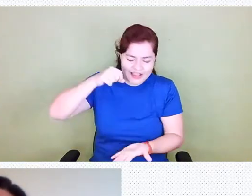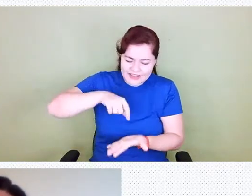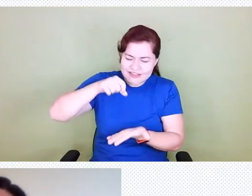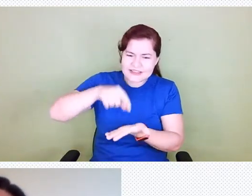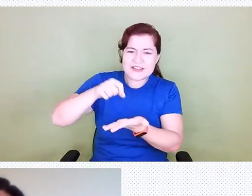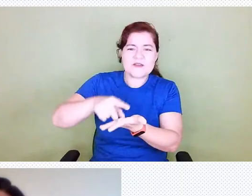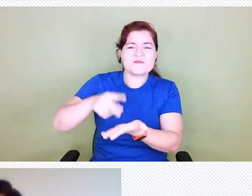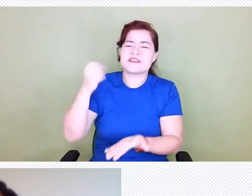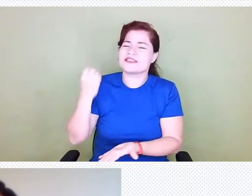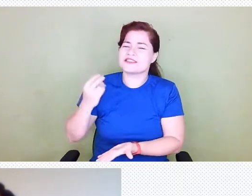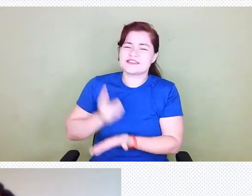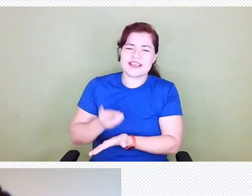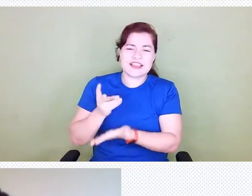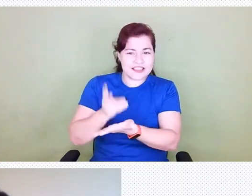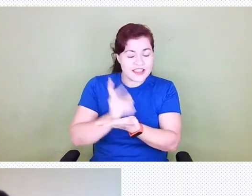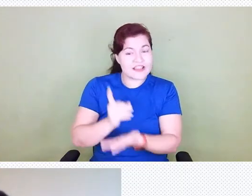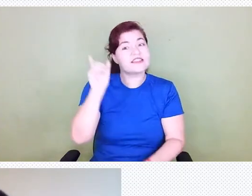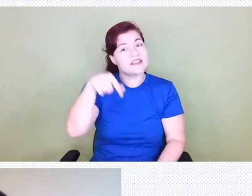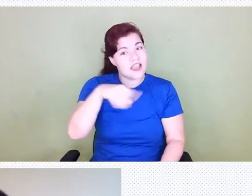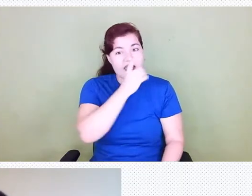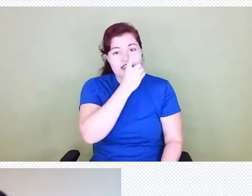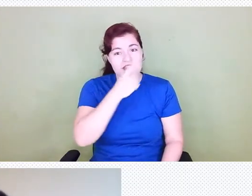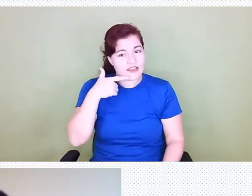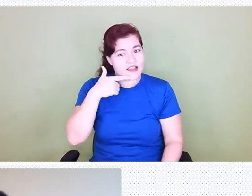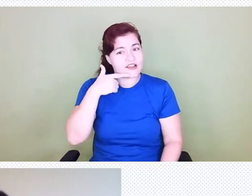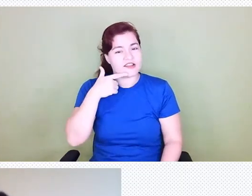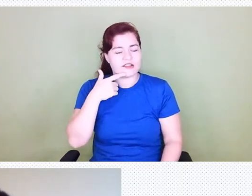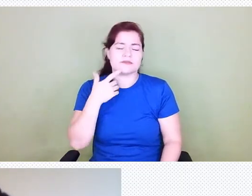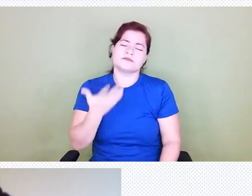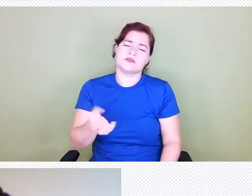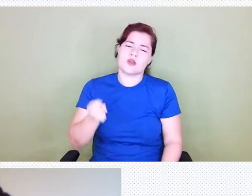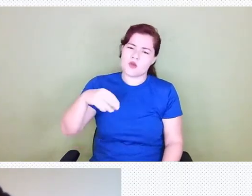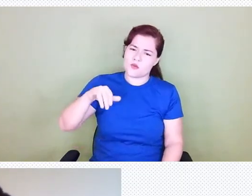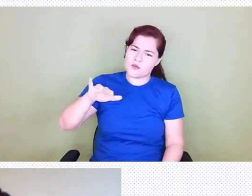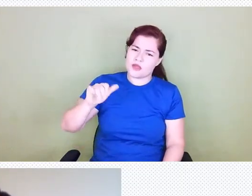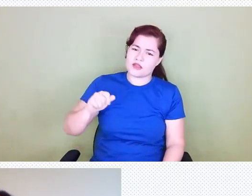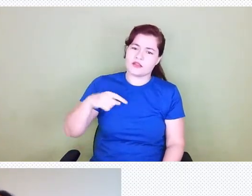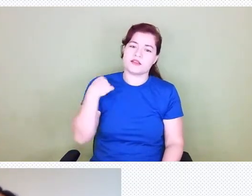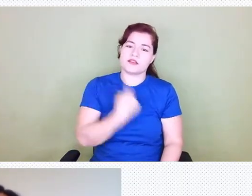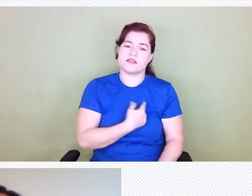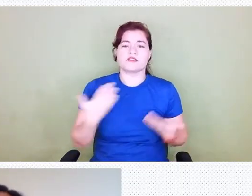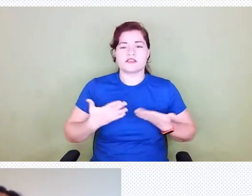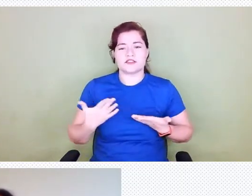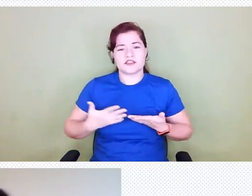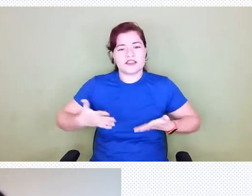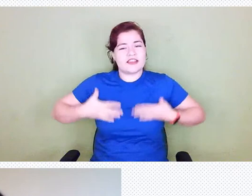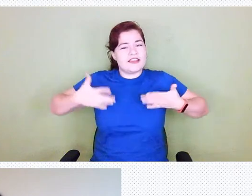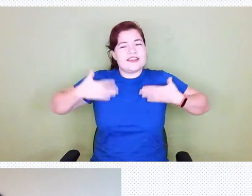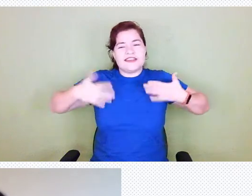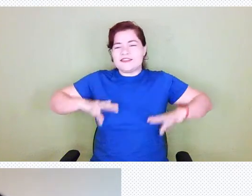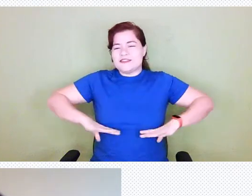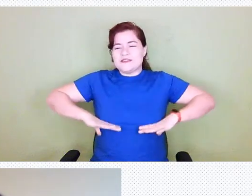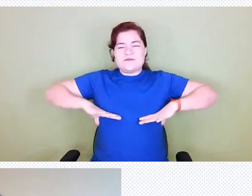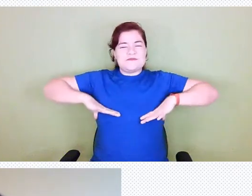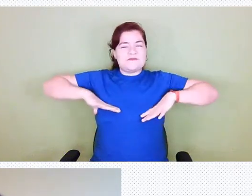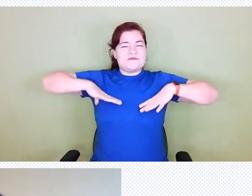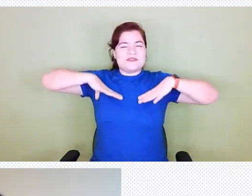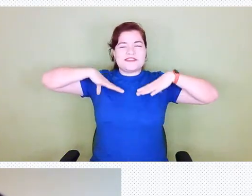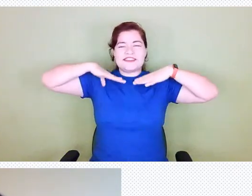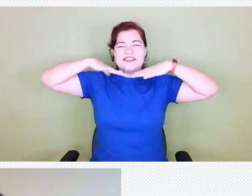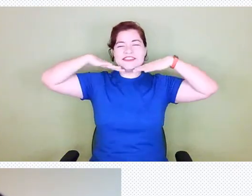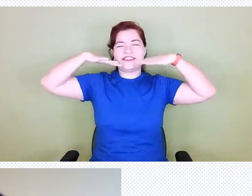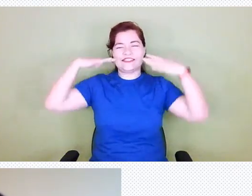sementes eternas. Não é mesmo, Nani? Ô, Maria, estamos aqui cheias, né, abundantes